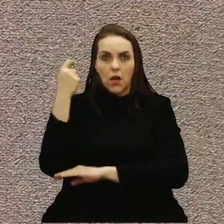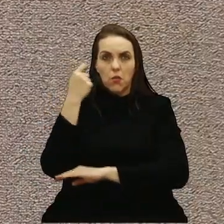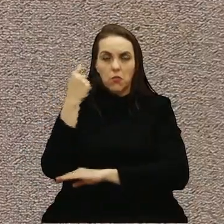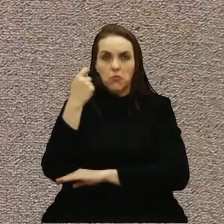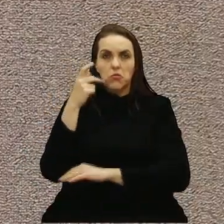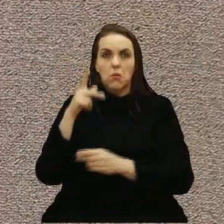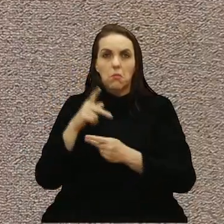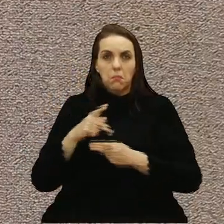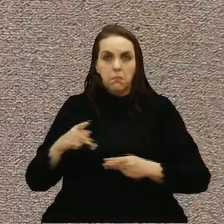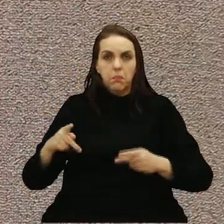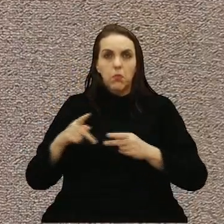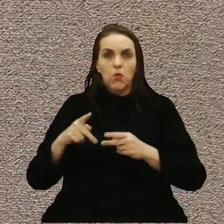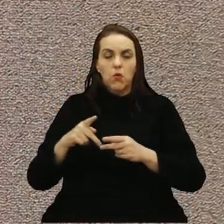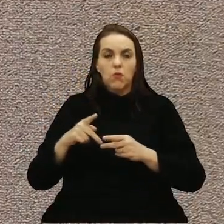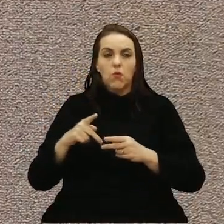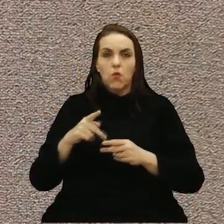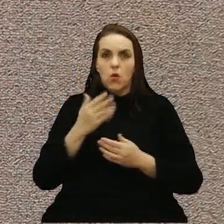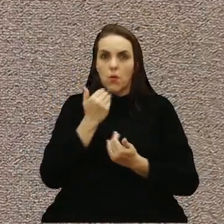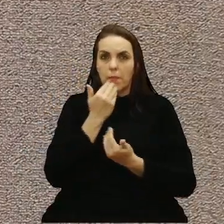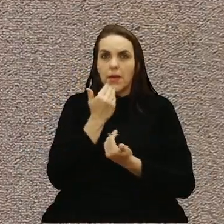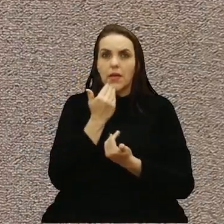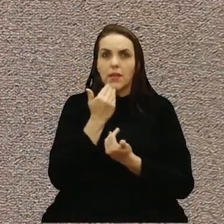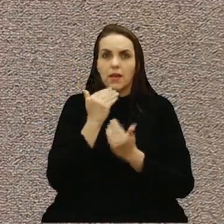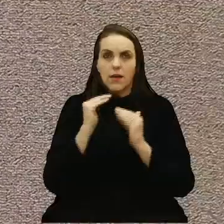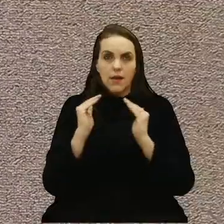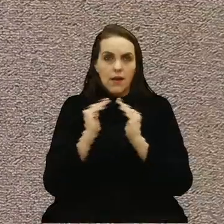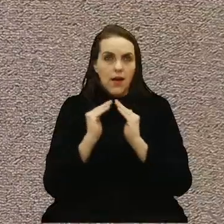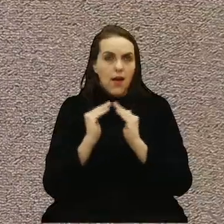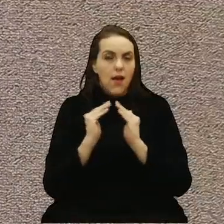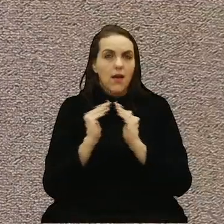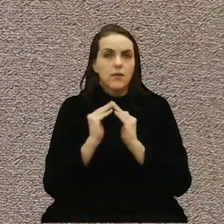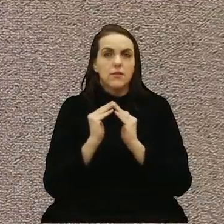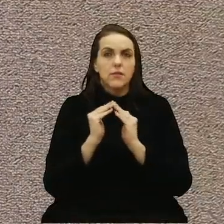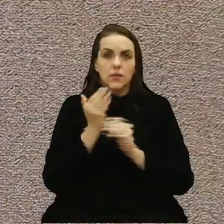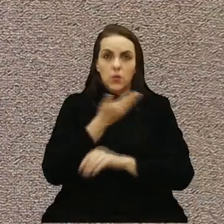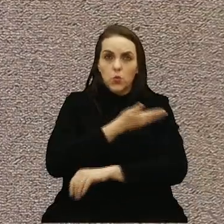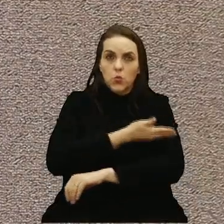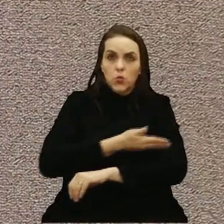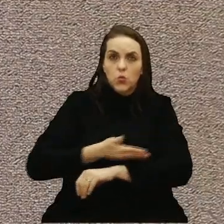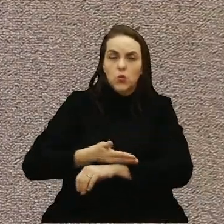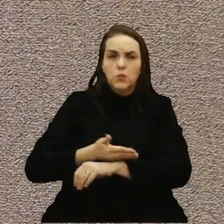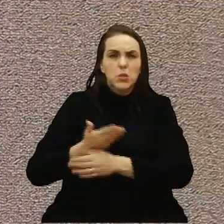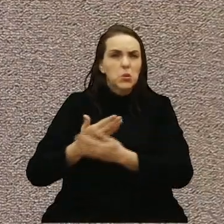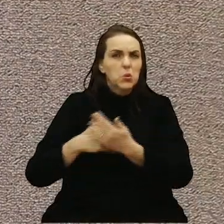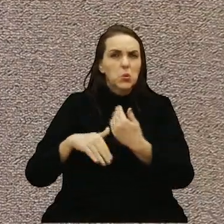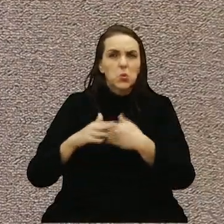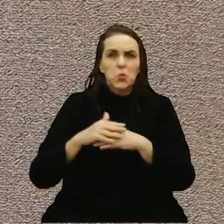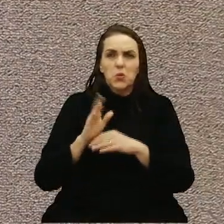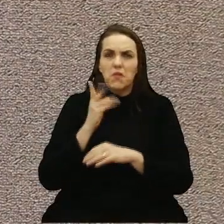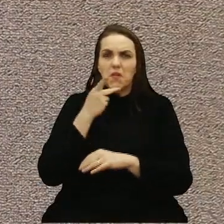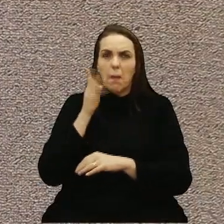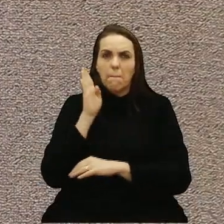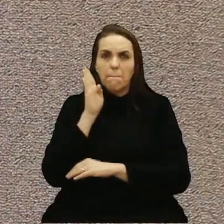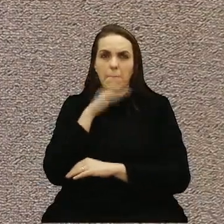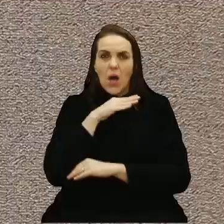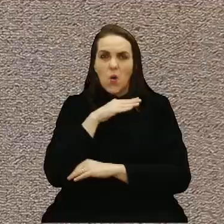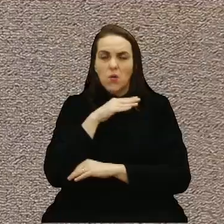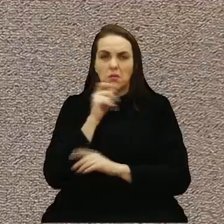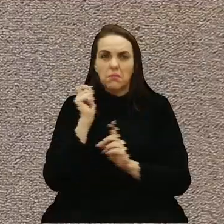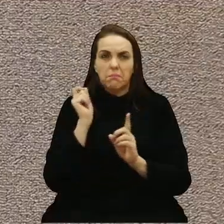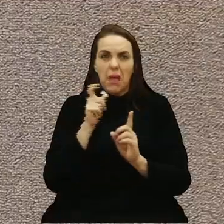nossa comida, das nossas casas, dos nossos costumes, tudo o que ele falou de mal e